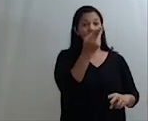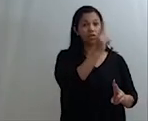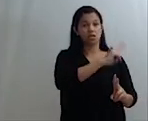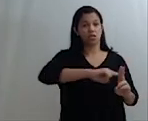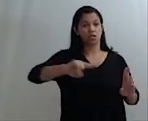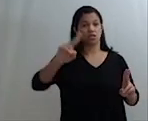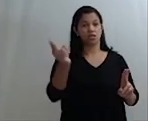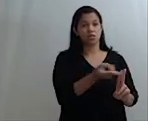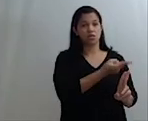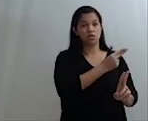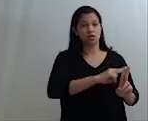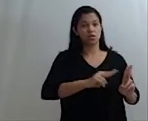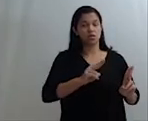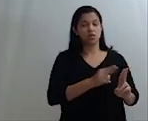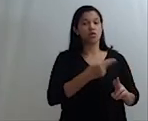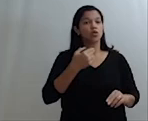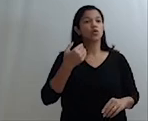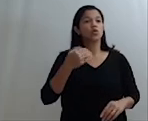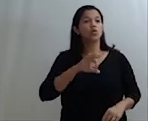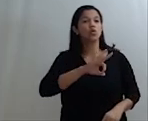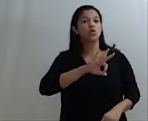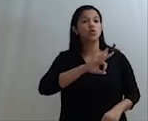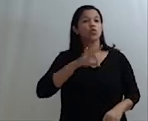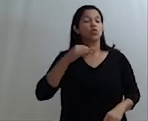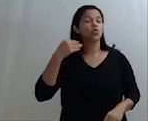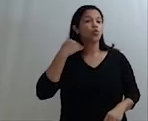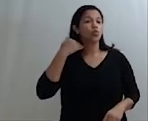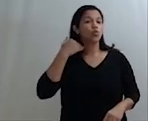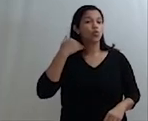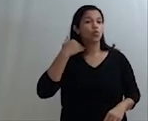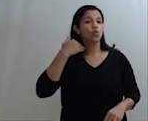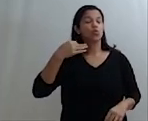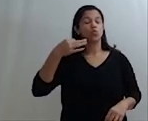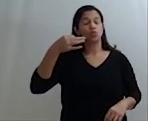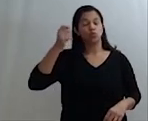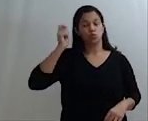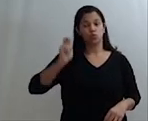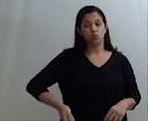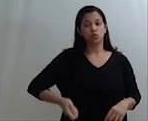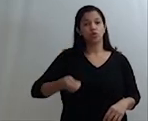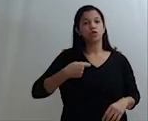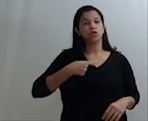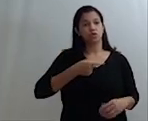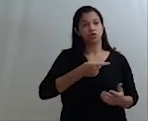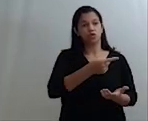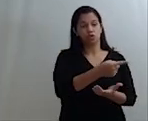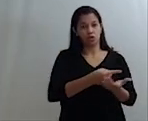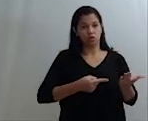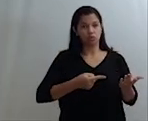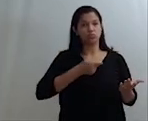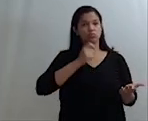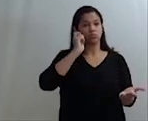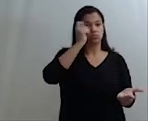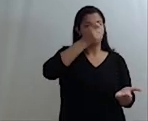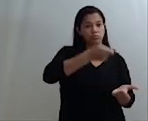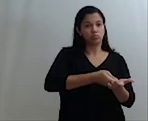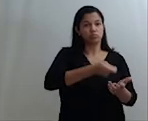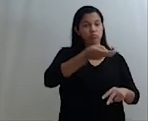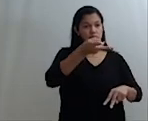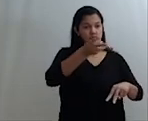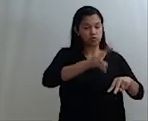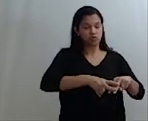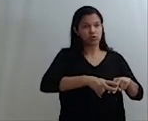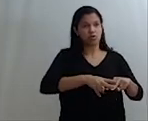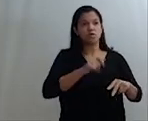homologou a prisão em fragrante decretou de ofício a prisão preventiva em audiência de Custódia realizada sem a